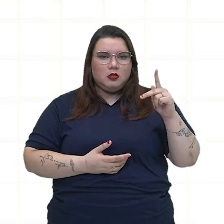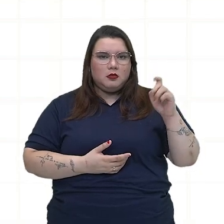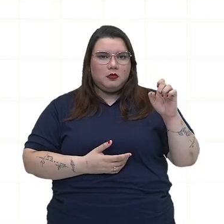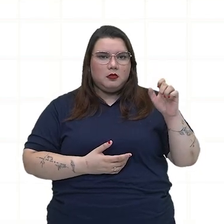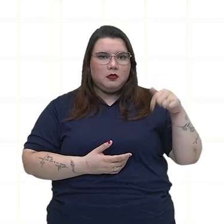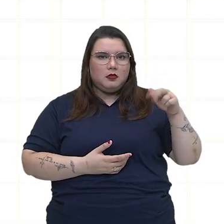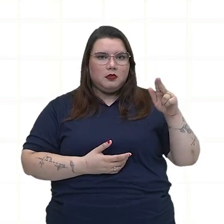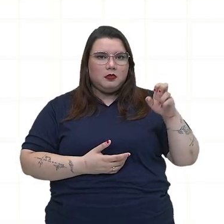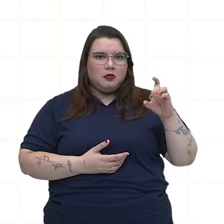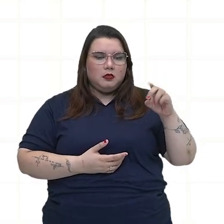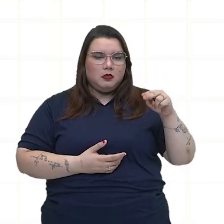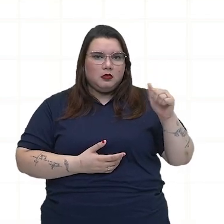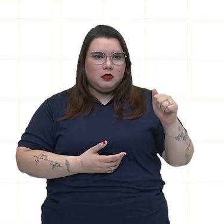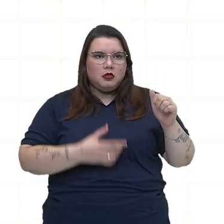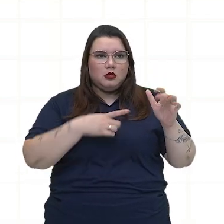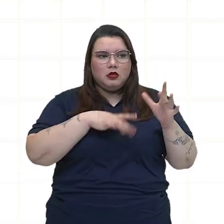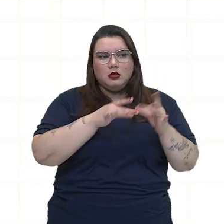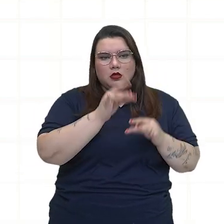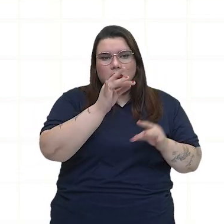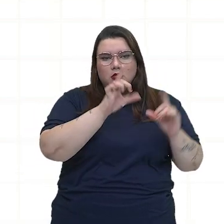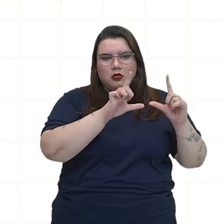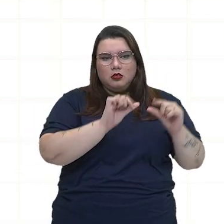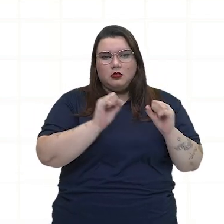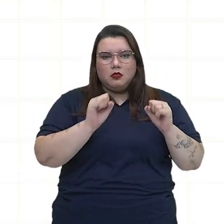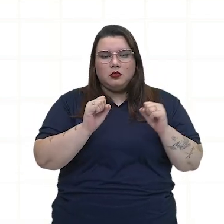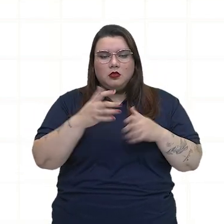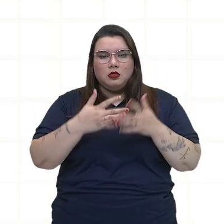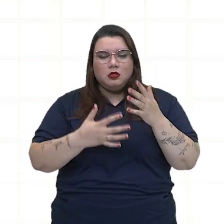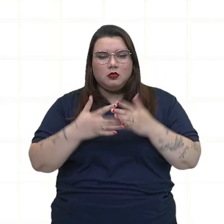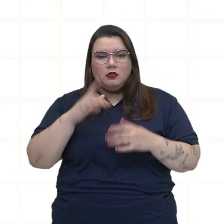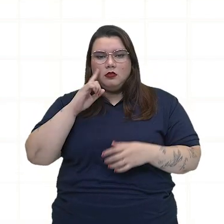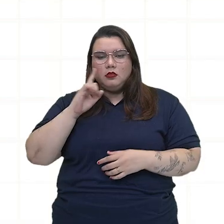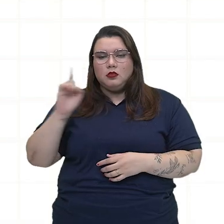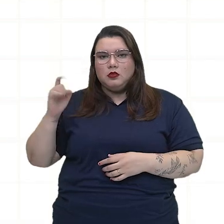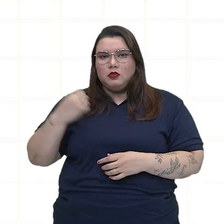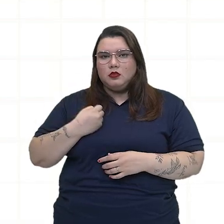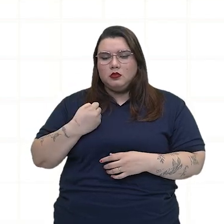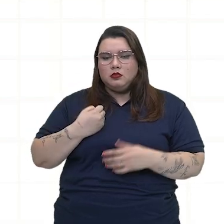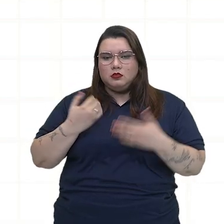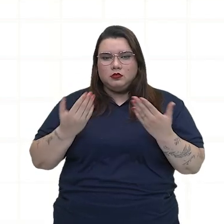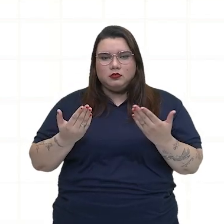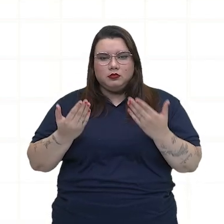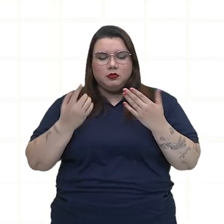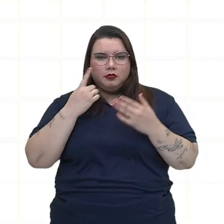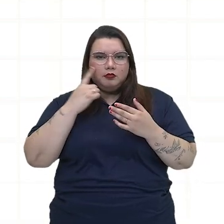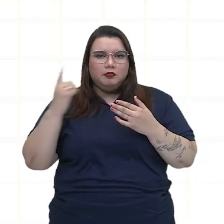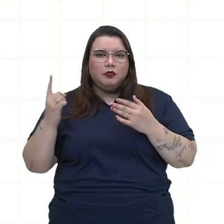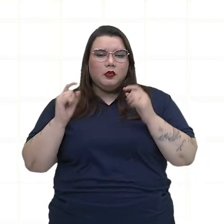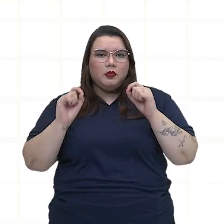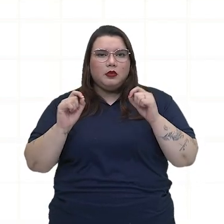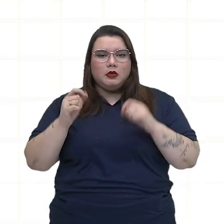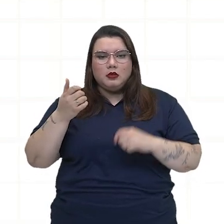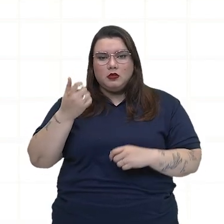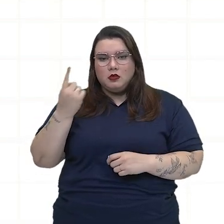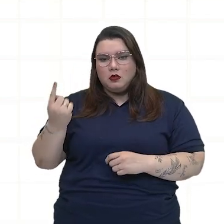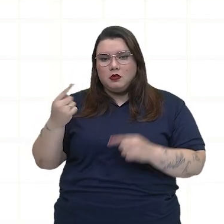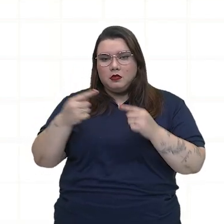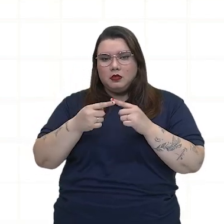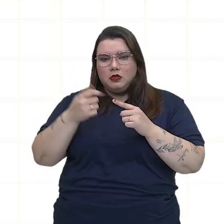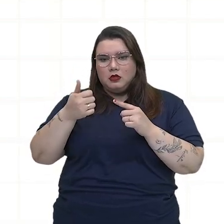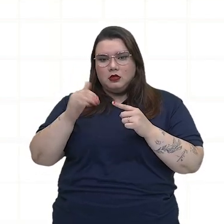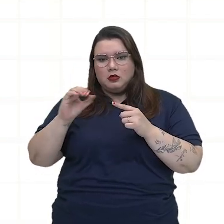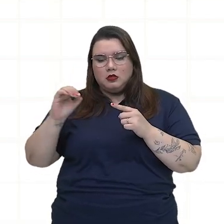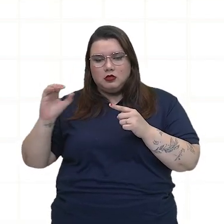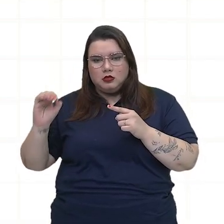detalhes? Pode confundir a cabeça da gente quando a gente olha para esses números. 100, 1 para 100, é